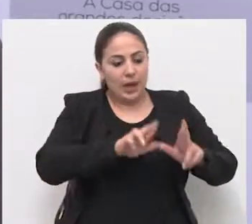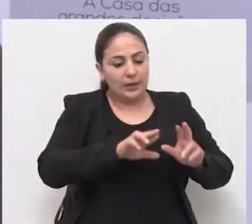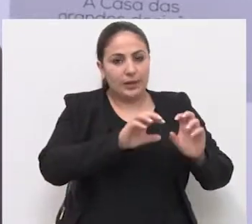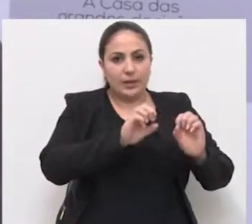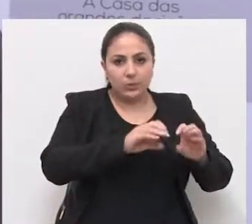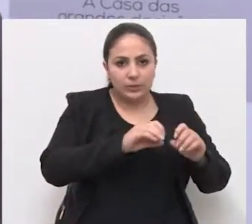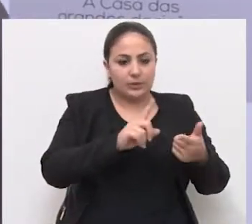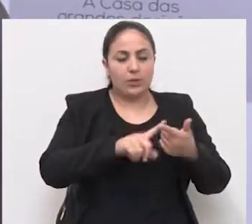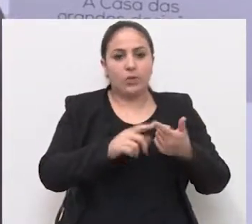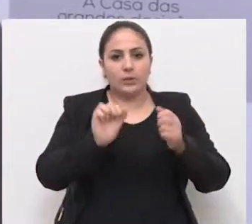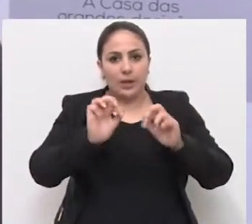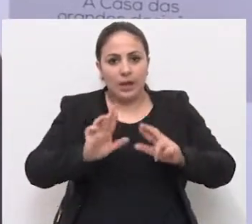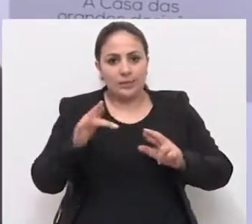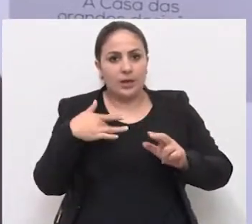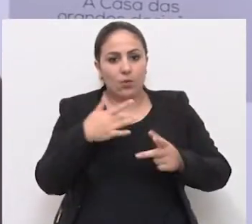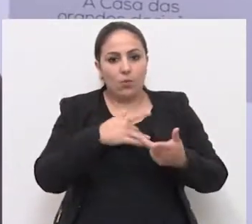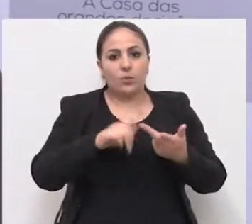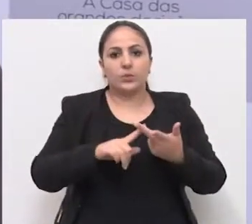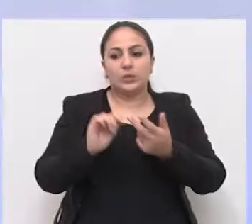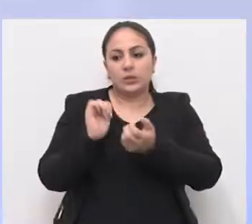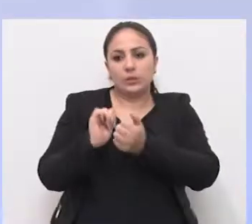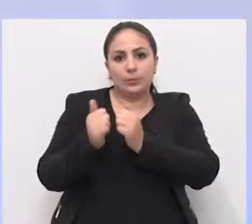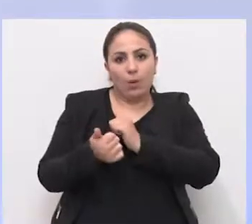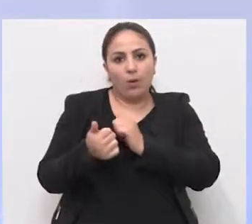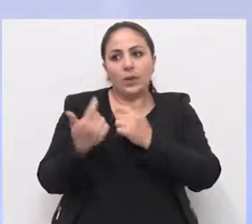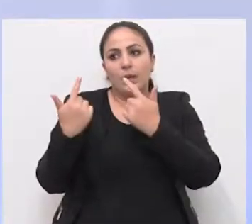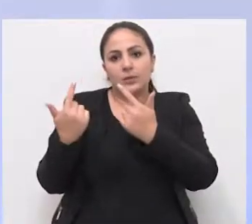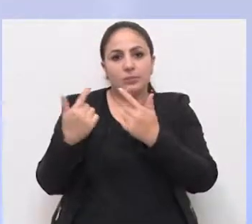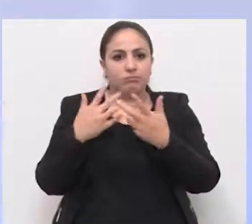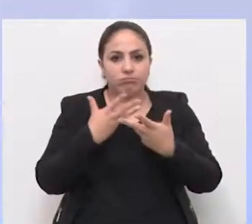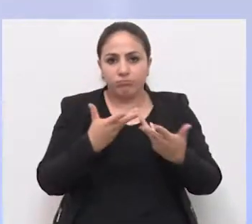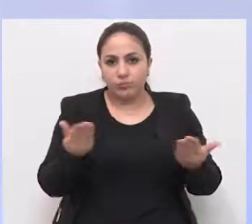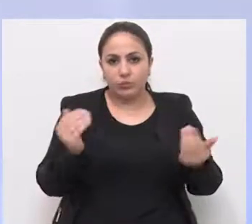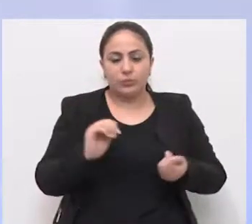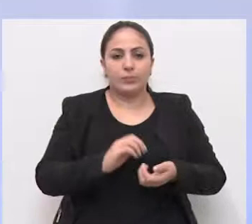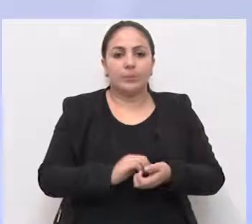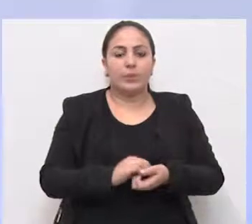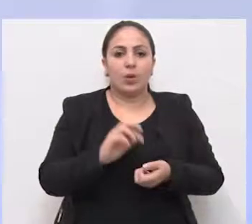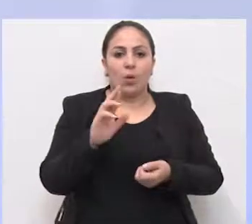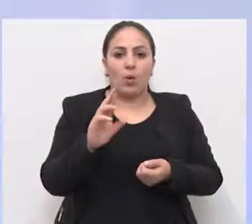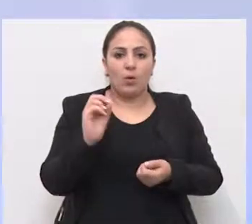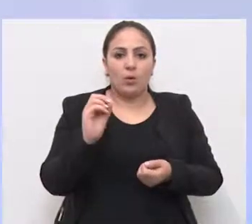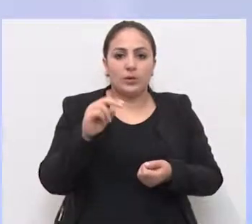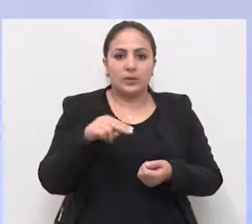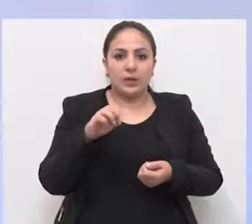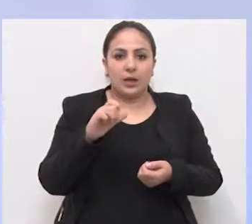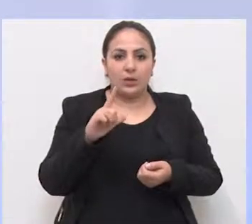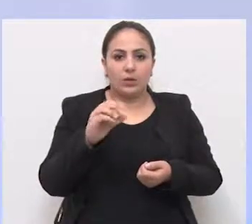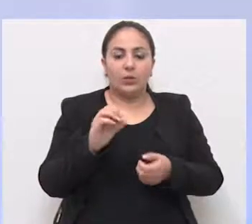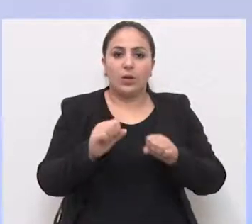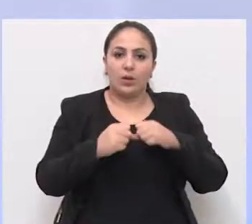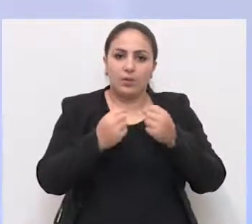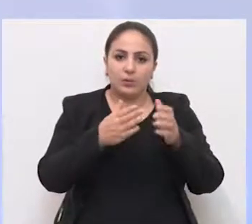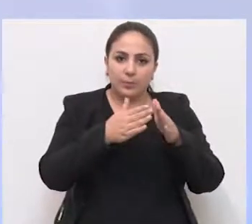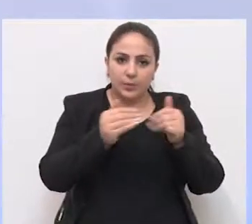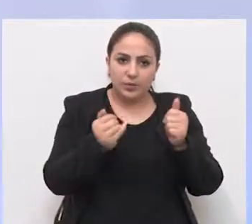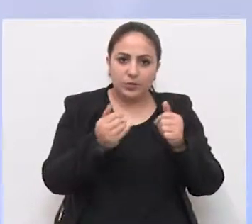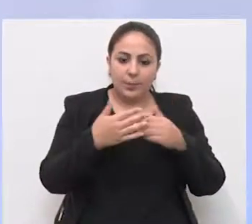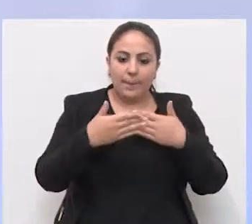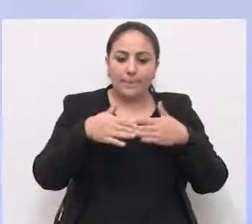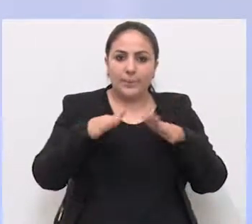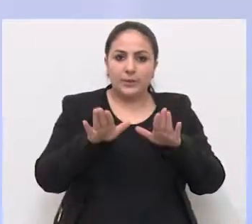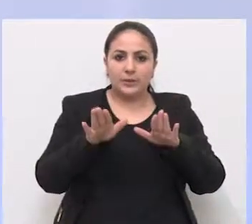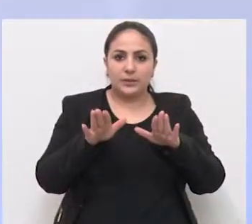da educação, na área da saúde, na área do esporte e lazer. Ronaldo Rosa reforça pedido para a abertura de retorno em frente